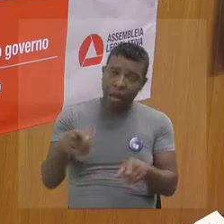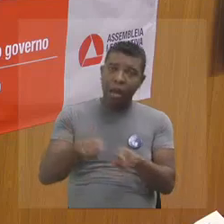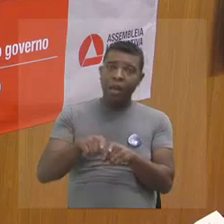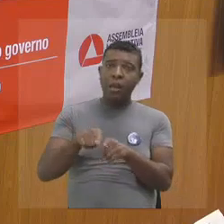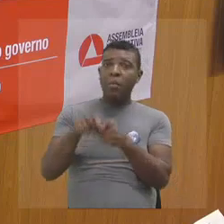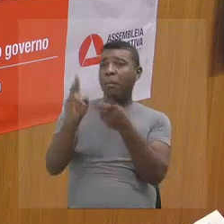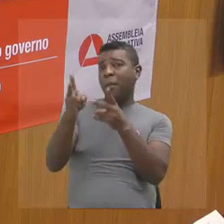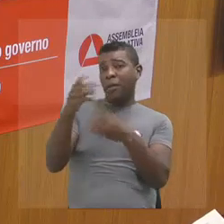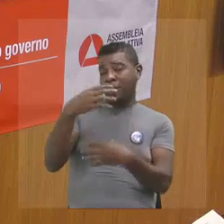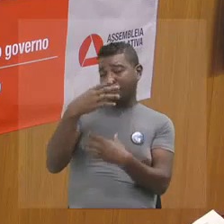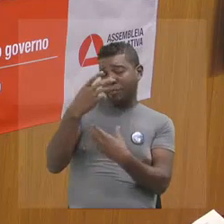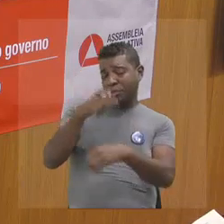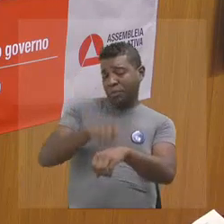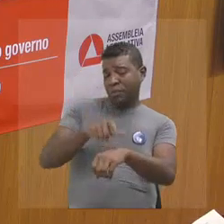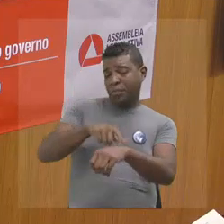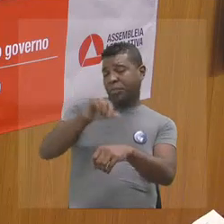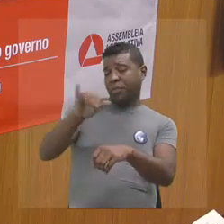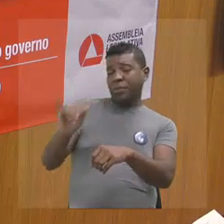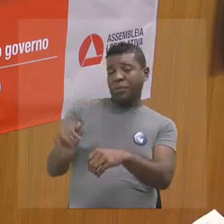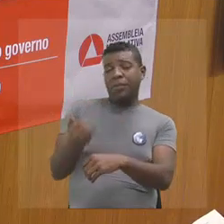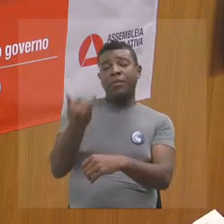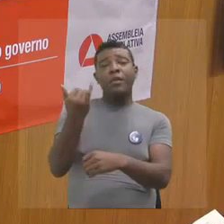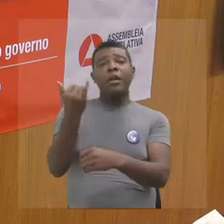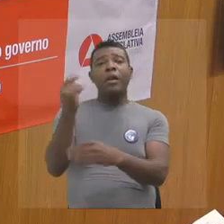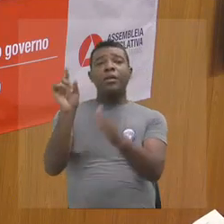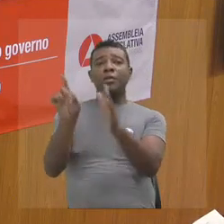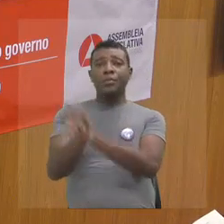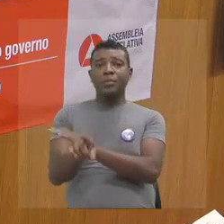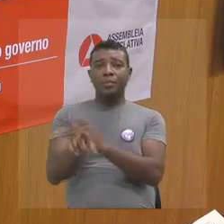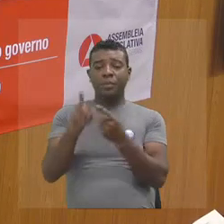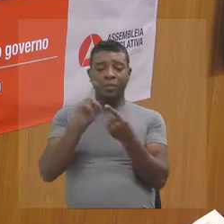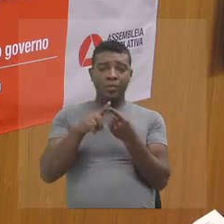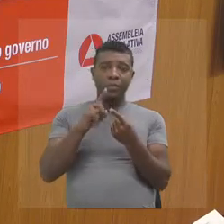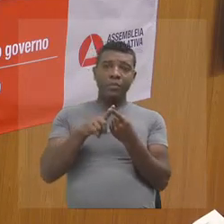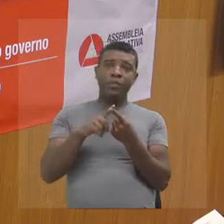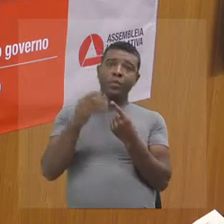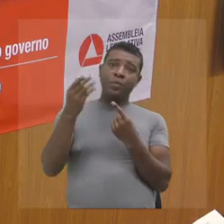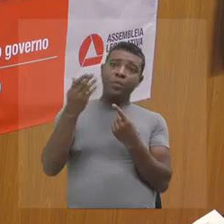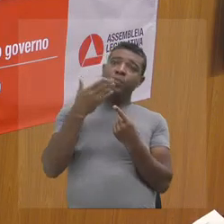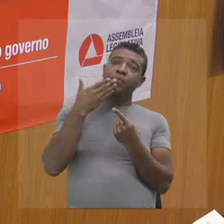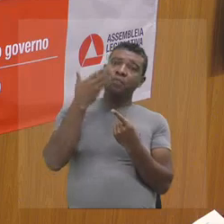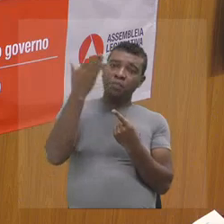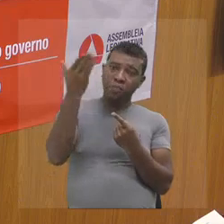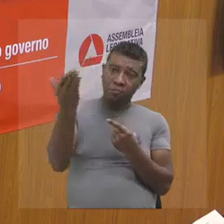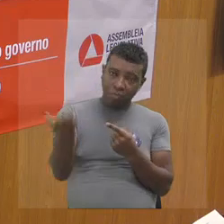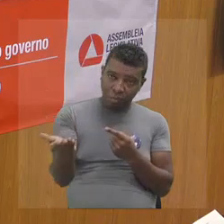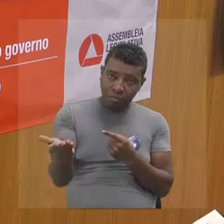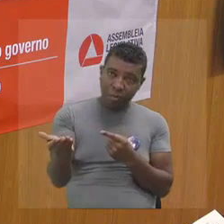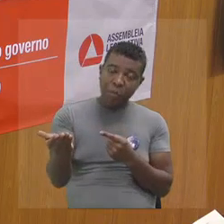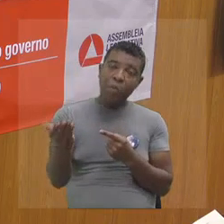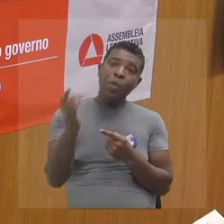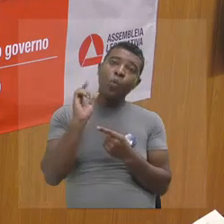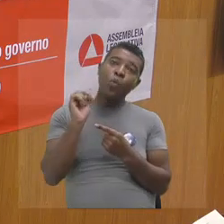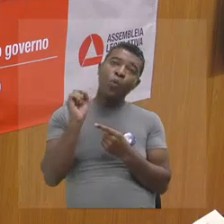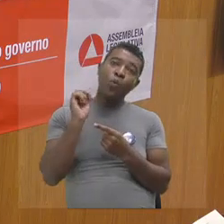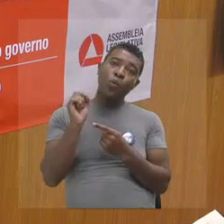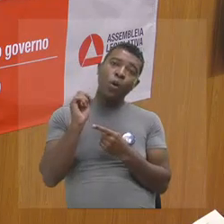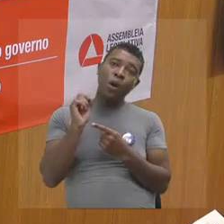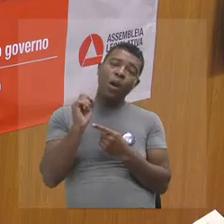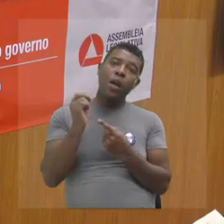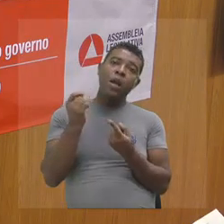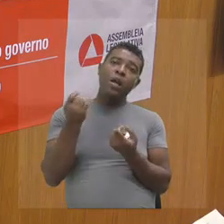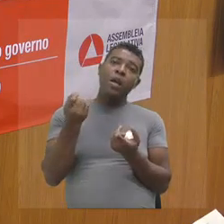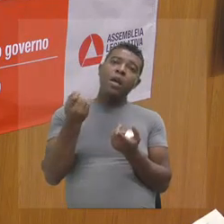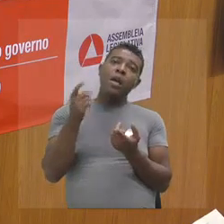primeiro uma solicitação em meu nome do em nome também do deputado de Torres que apresenta essa comissão com relação